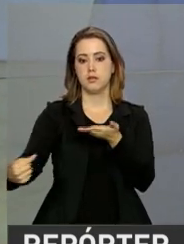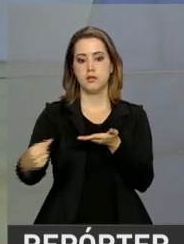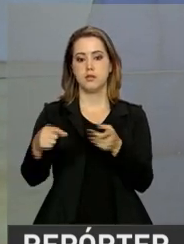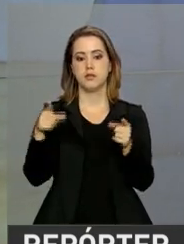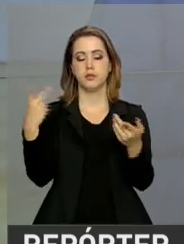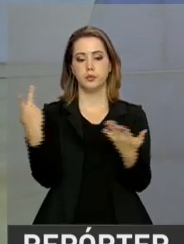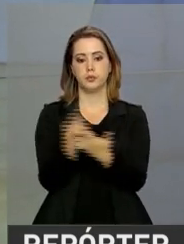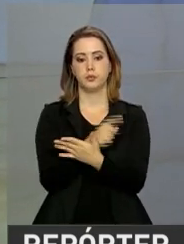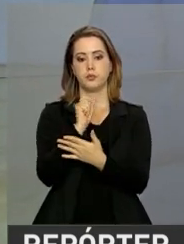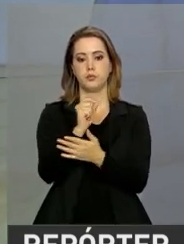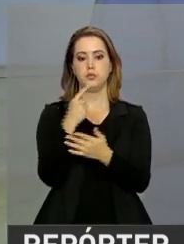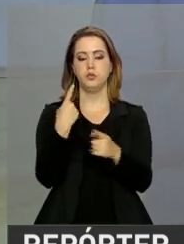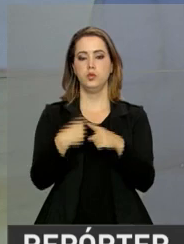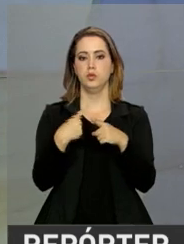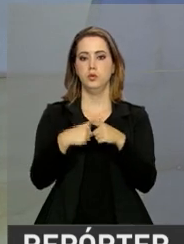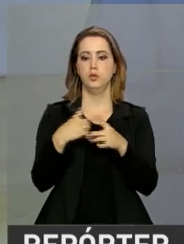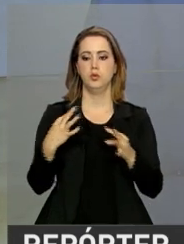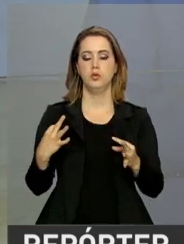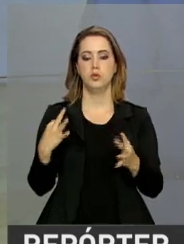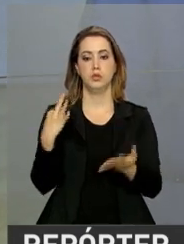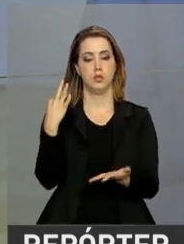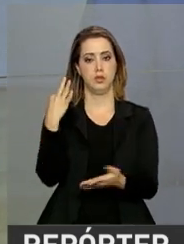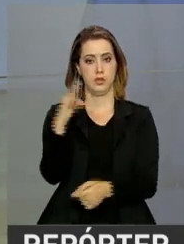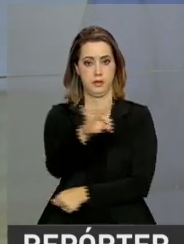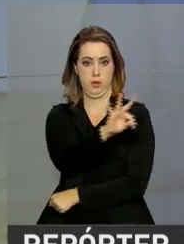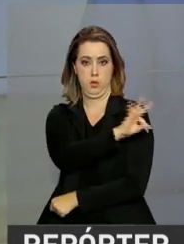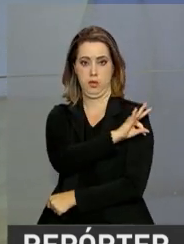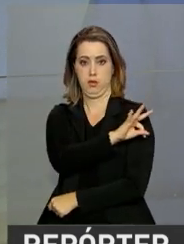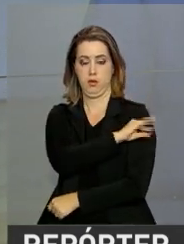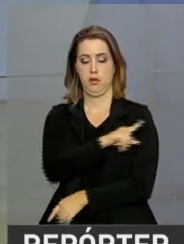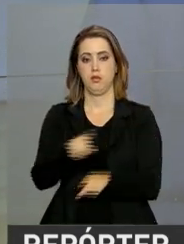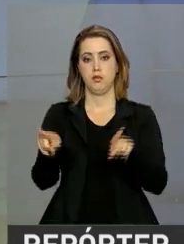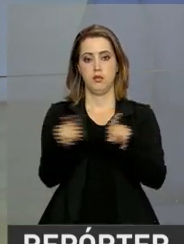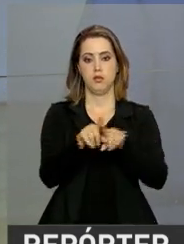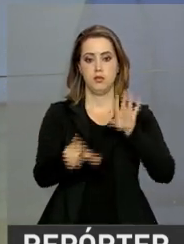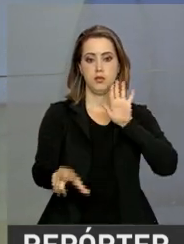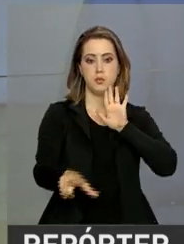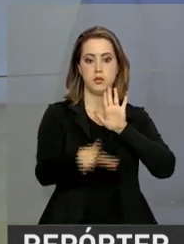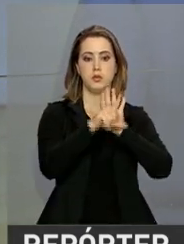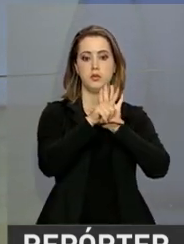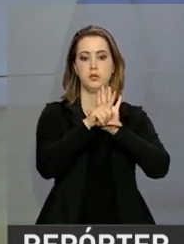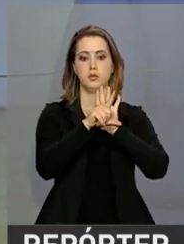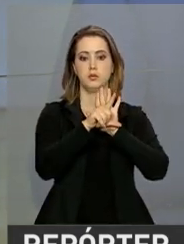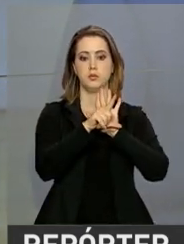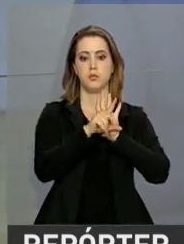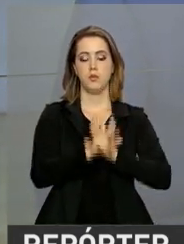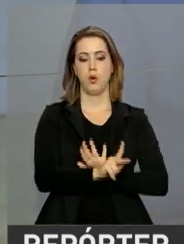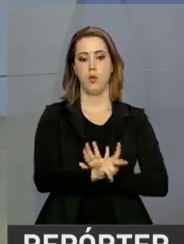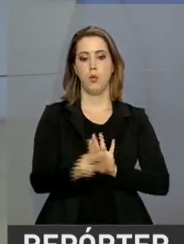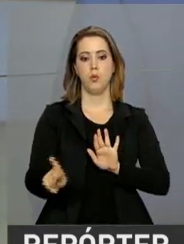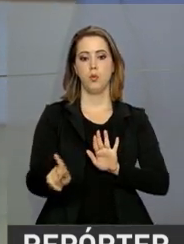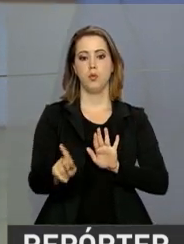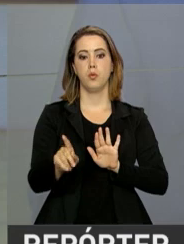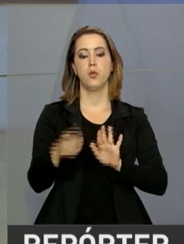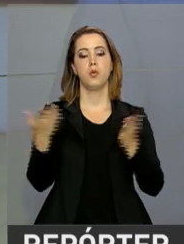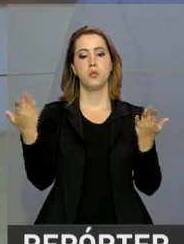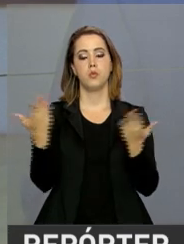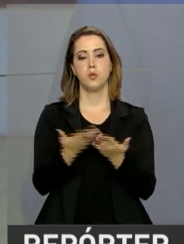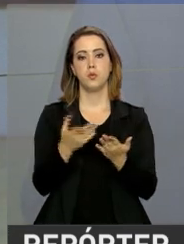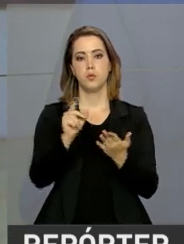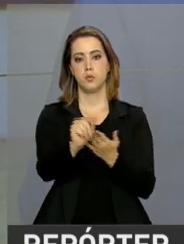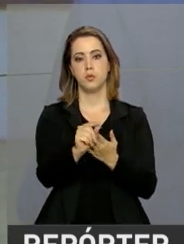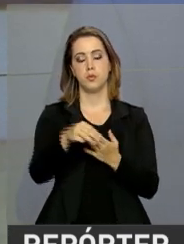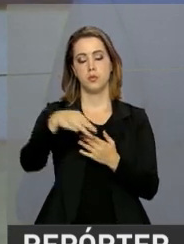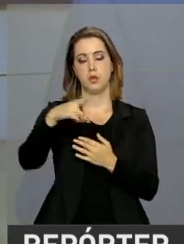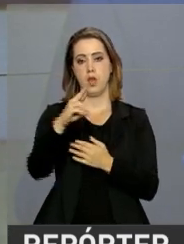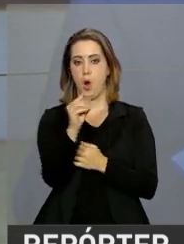uma questão técnica e legal o presidente em exercício Deputado Rodrigo Maia exonerou Raul jugman do cargo